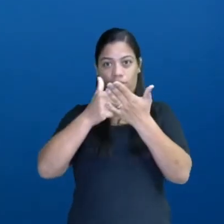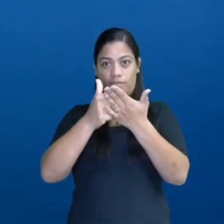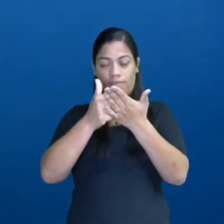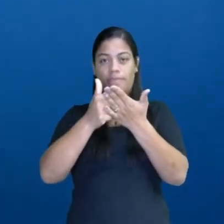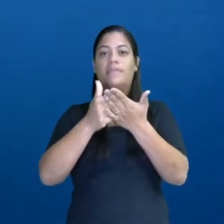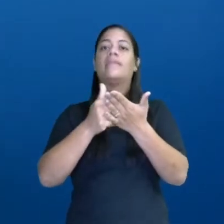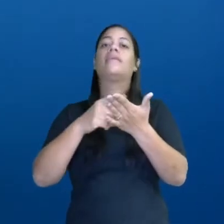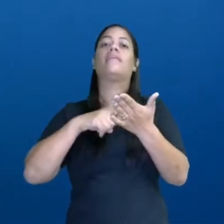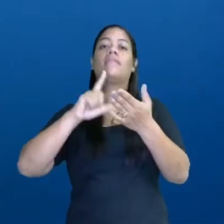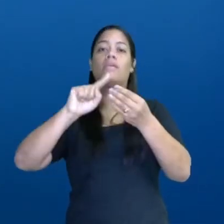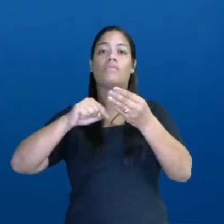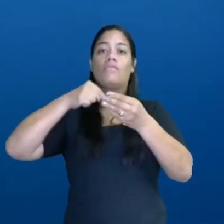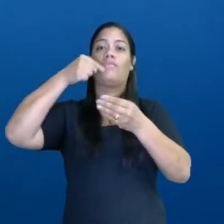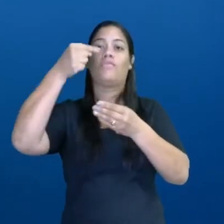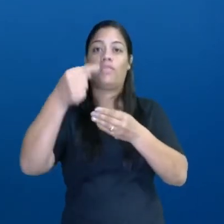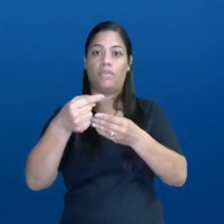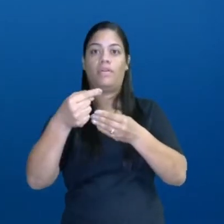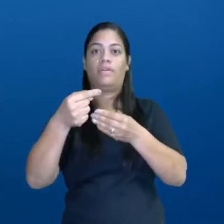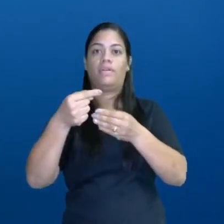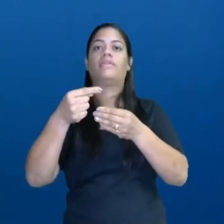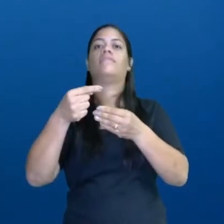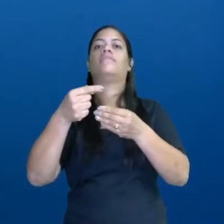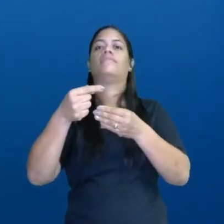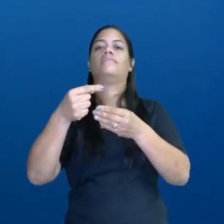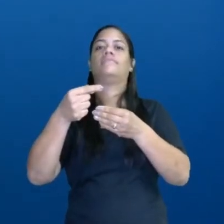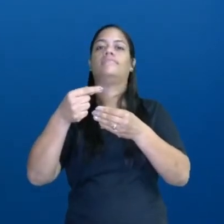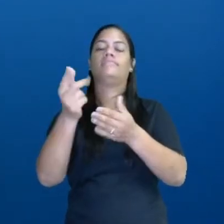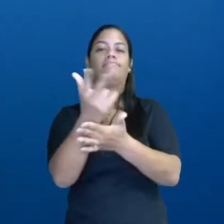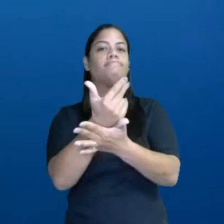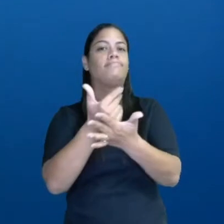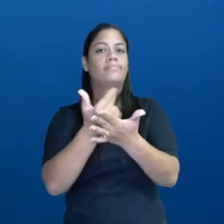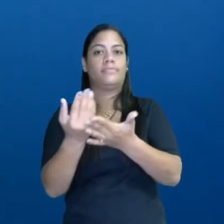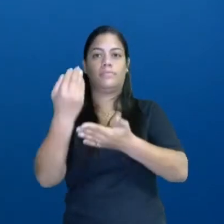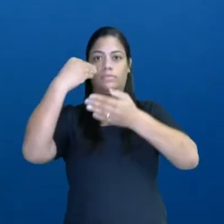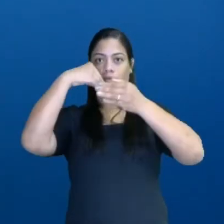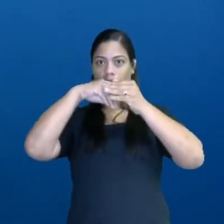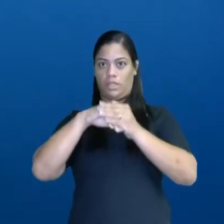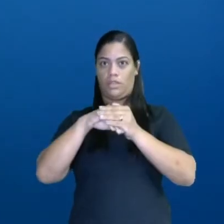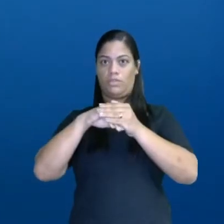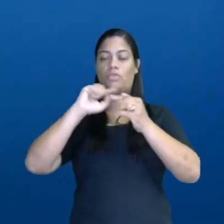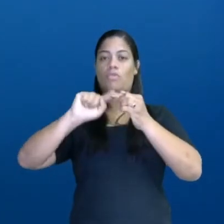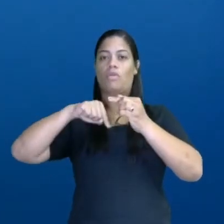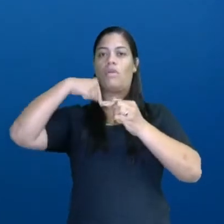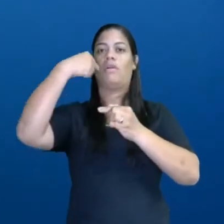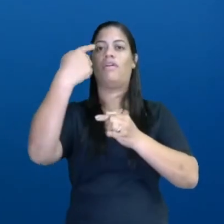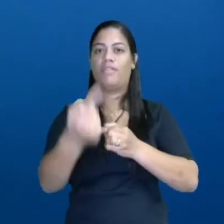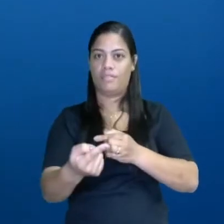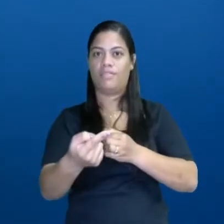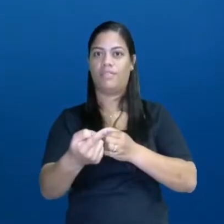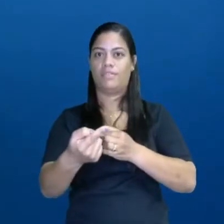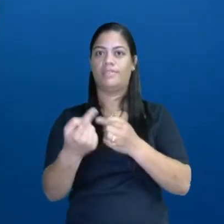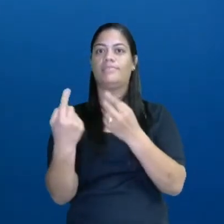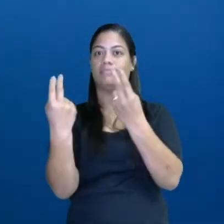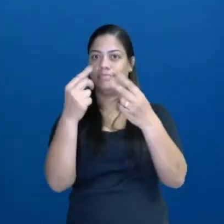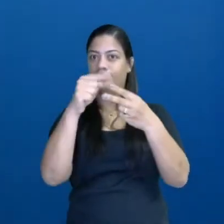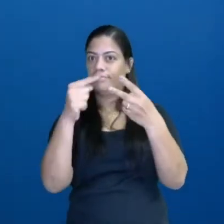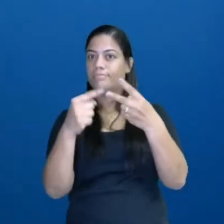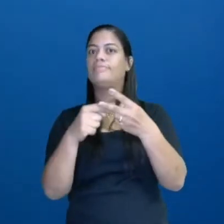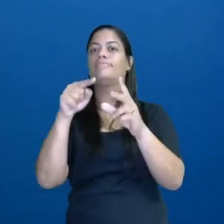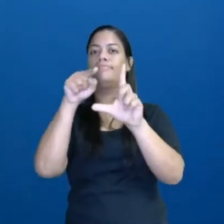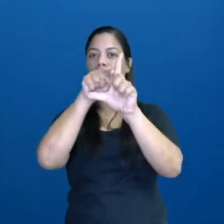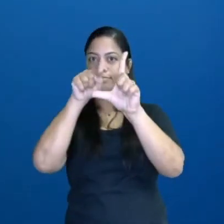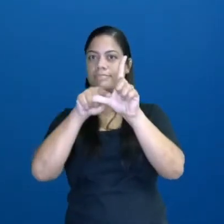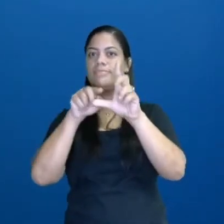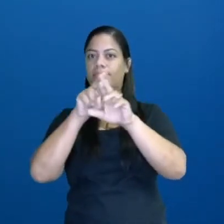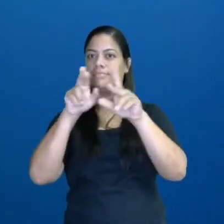polígono, tá? E o ângulo externo, aquele que está lá fora. Então, interno, dentro, externo, fora, ok? Então, aqui eu